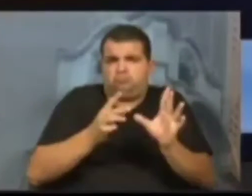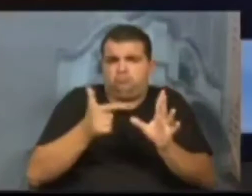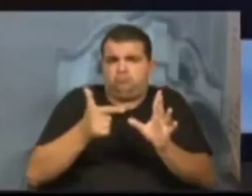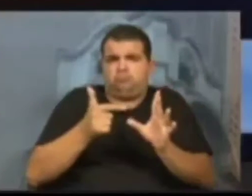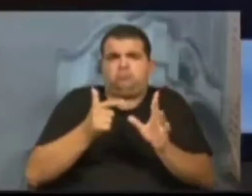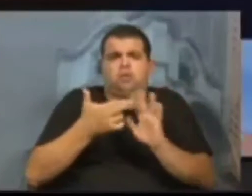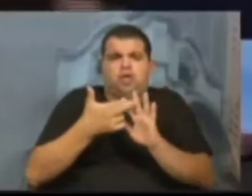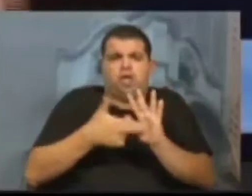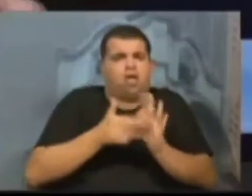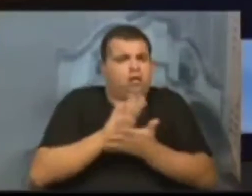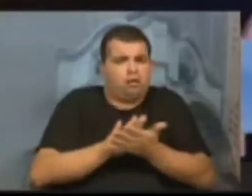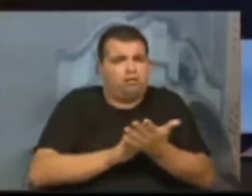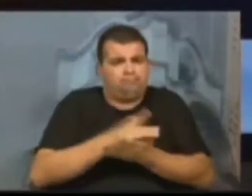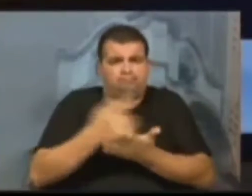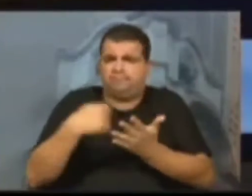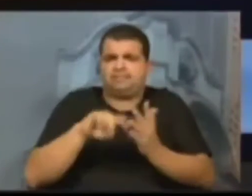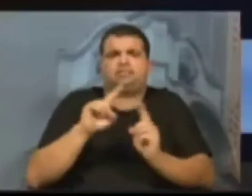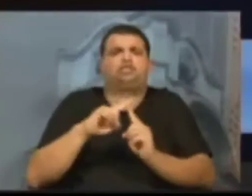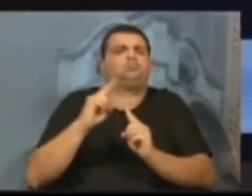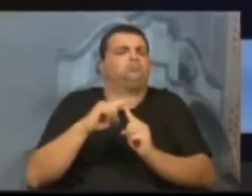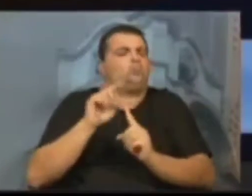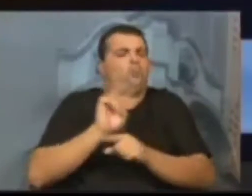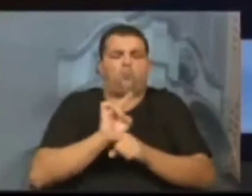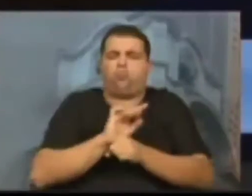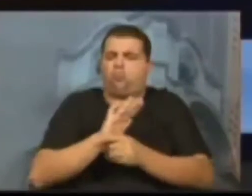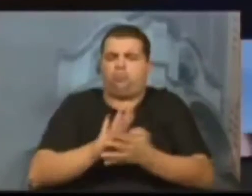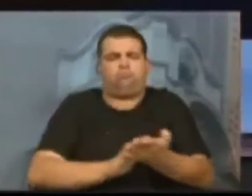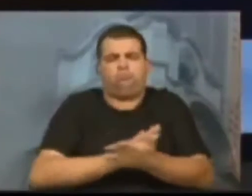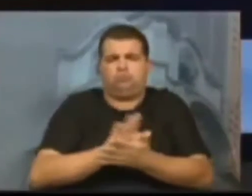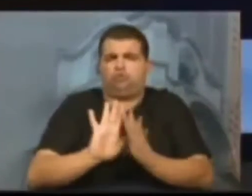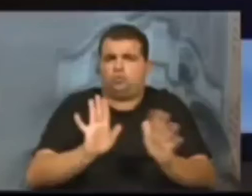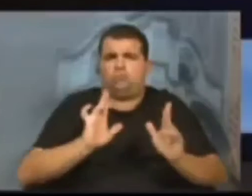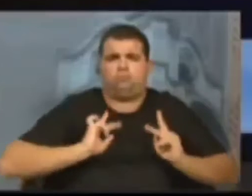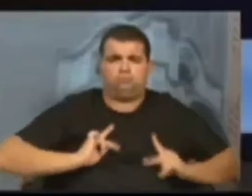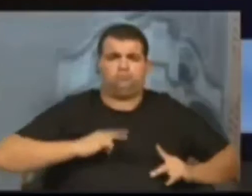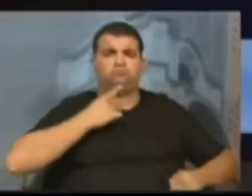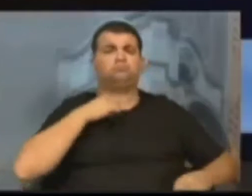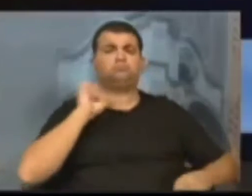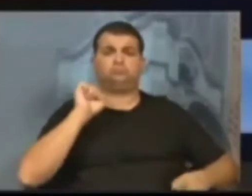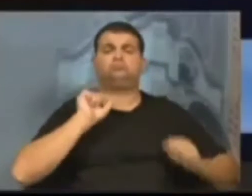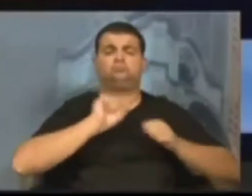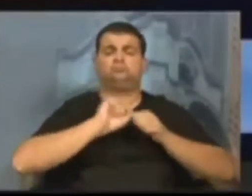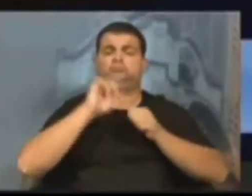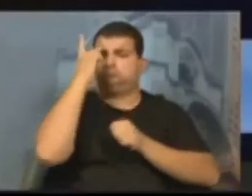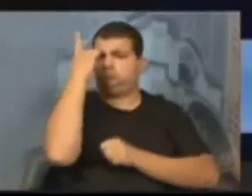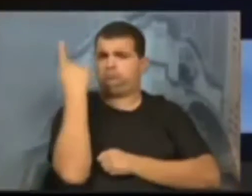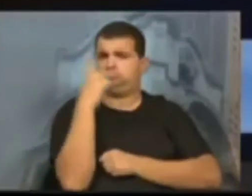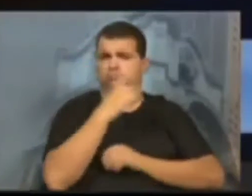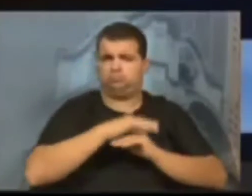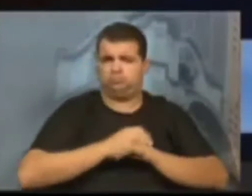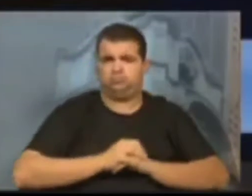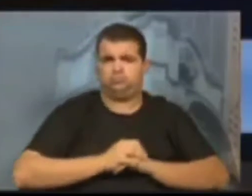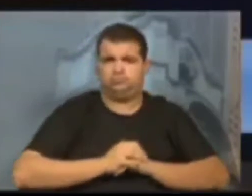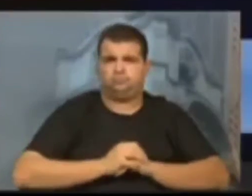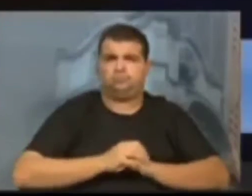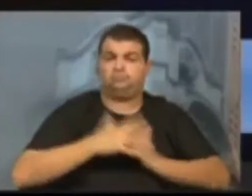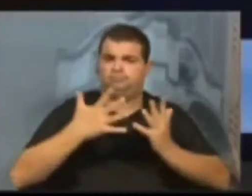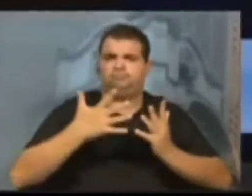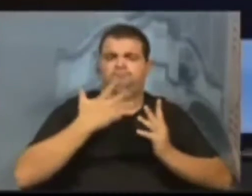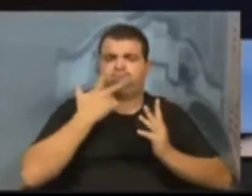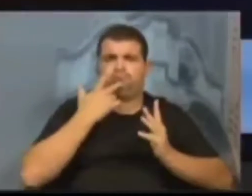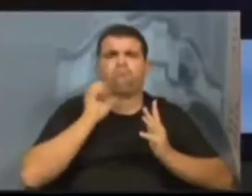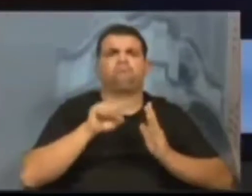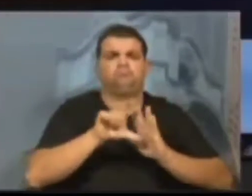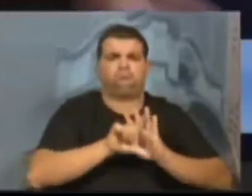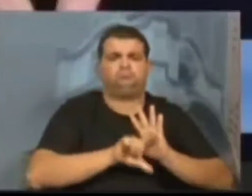ter regra, não temos mais que ter nenhum tipo de cuidado, basta a pessoa querer que ela pode fazer o que ela quiser. Então, vamos legalizar